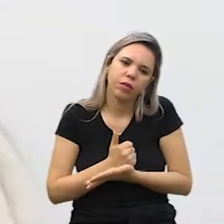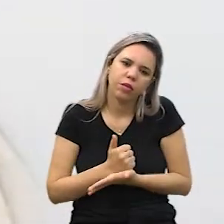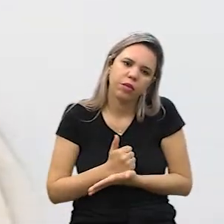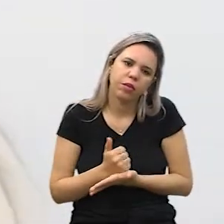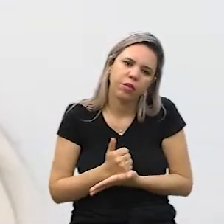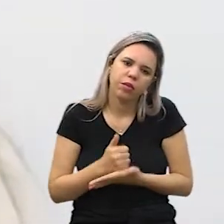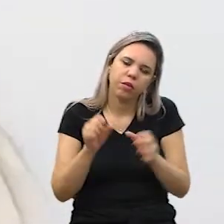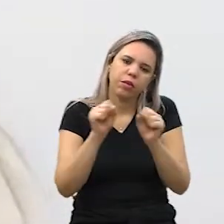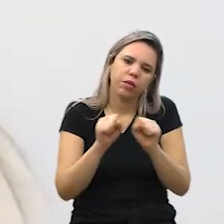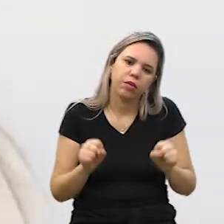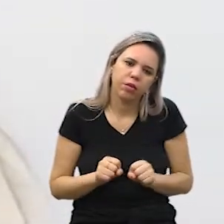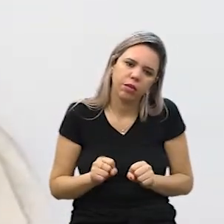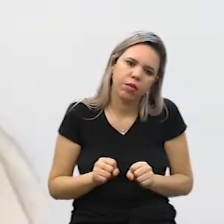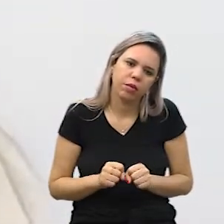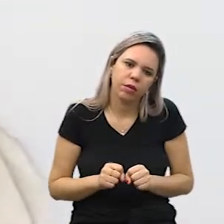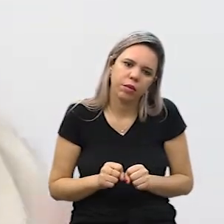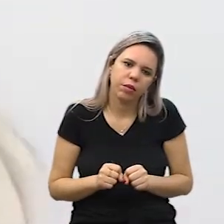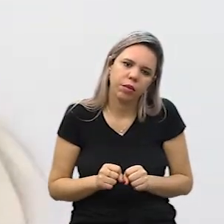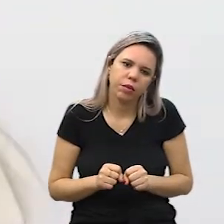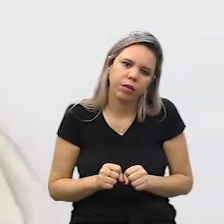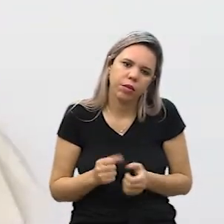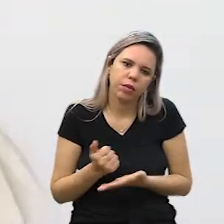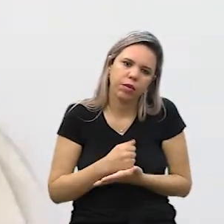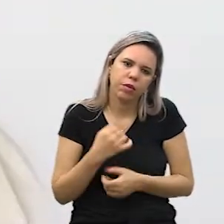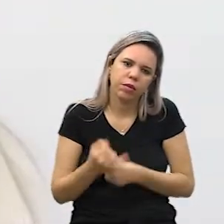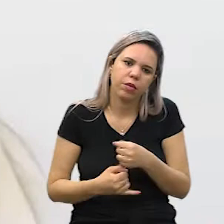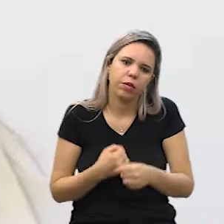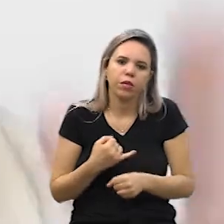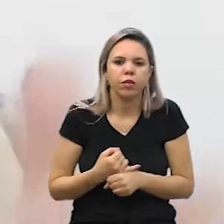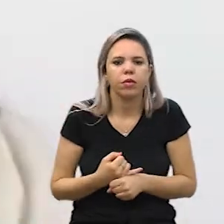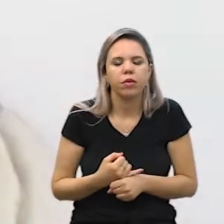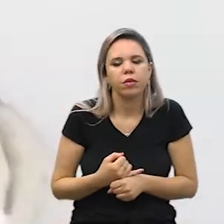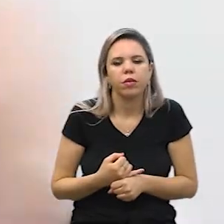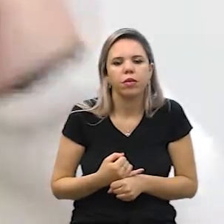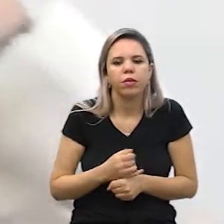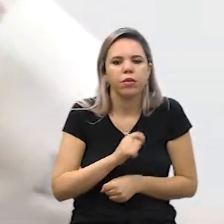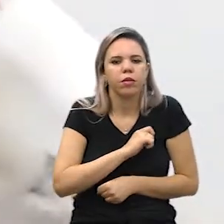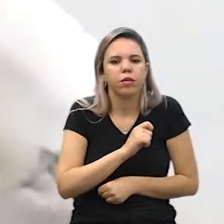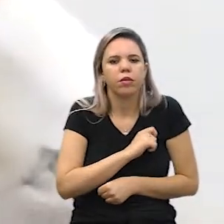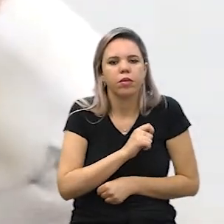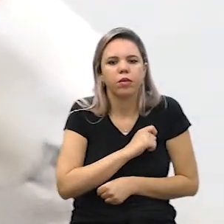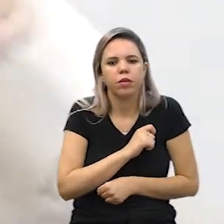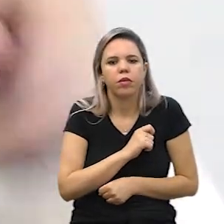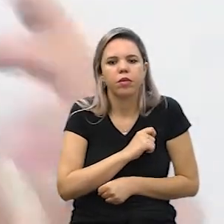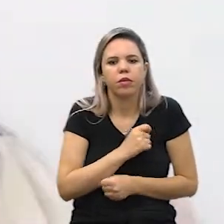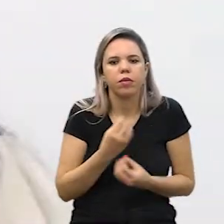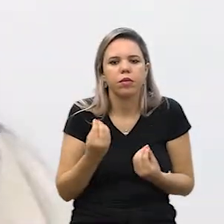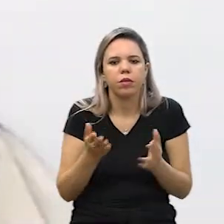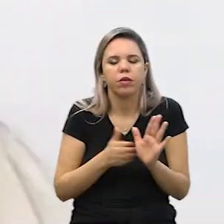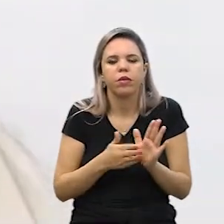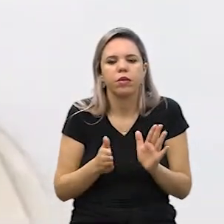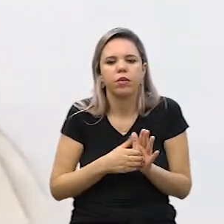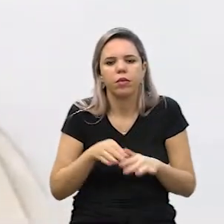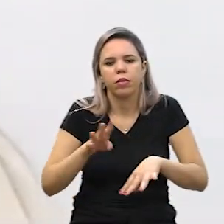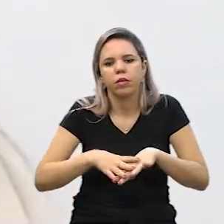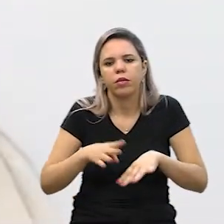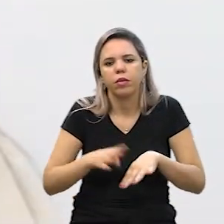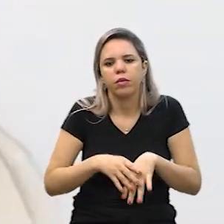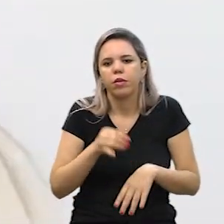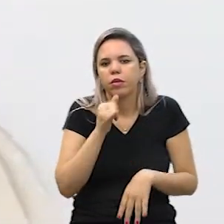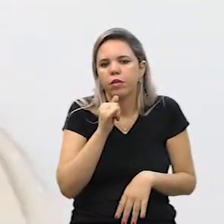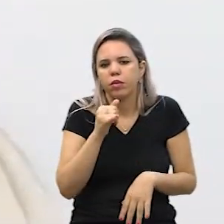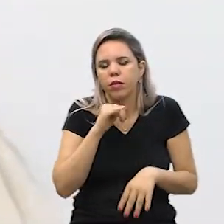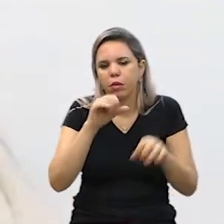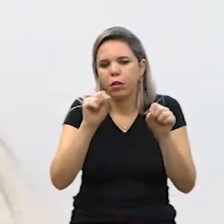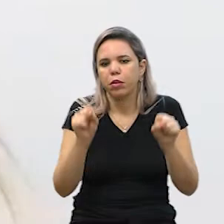são sistemas, inclusive, de jogos online. O Canadá oferta na matemática, por exemplo,